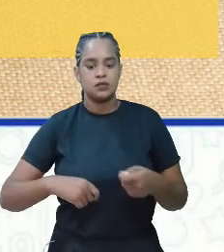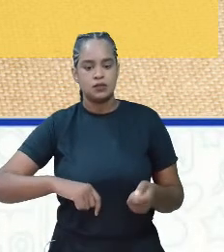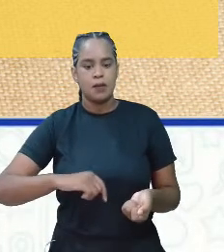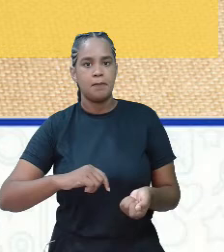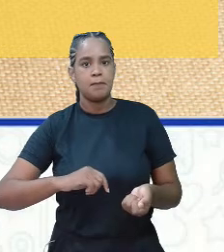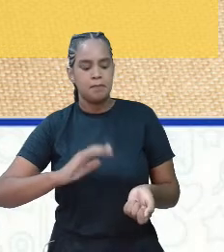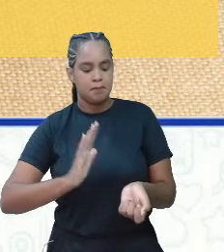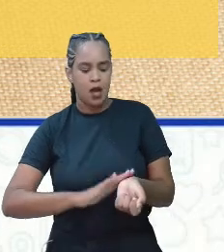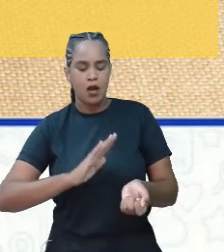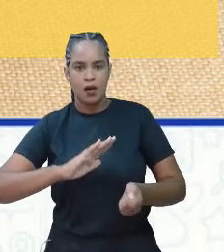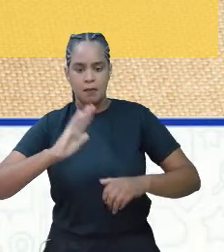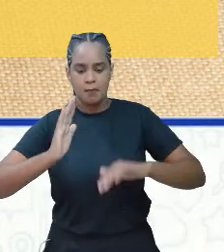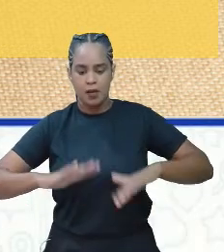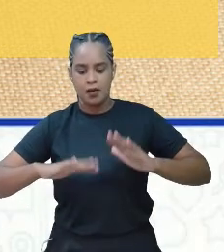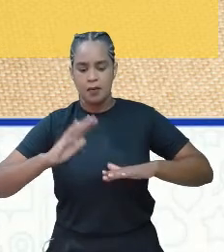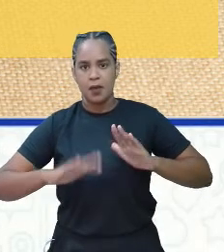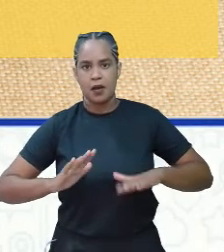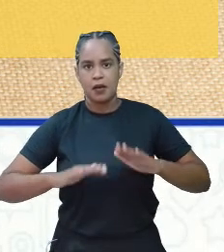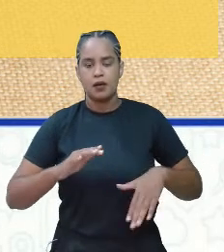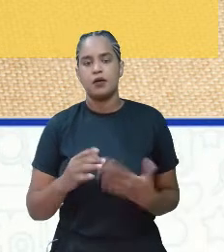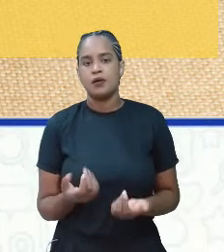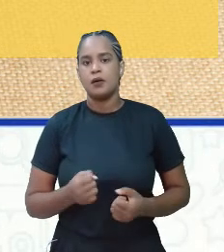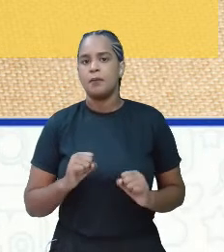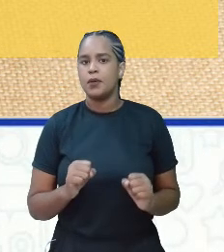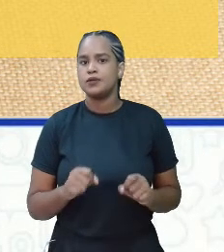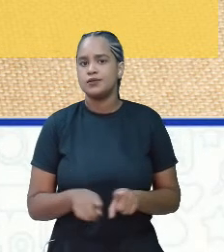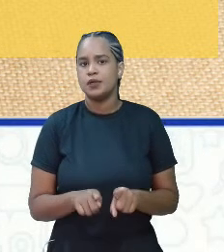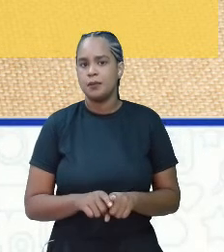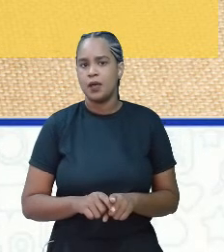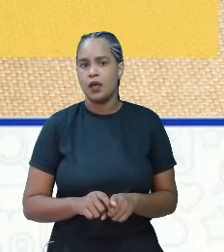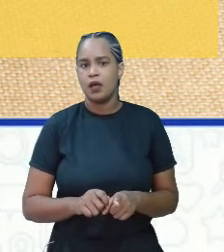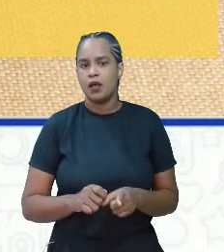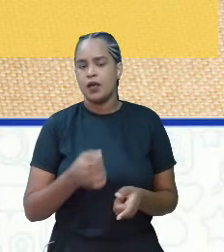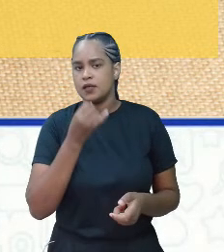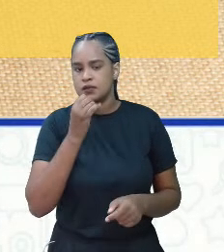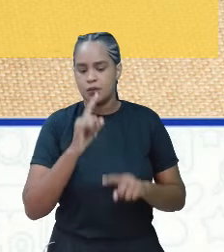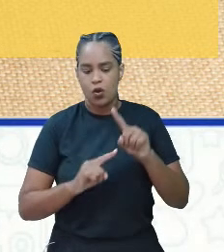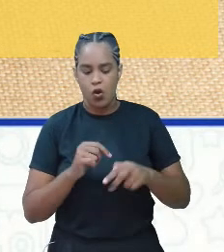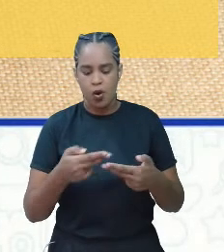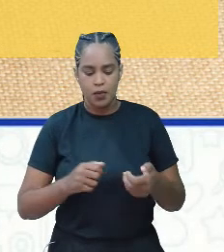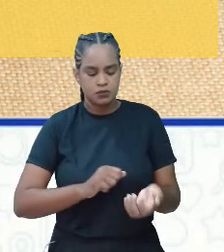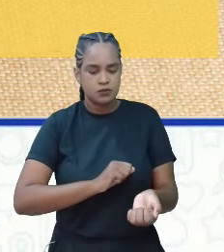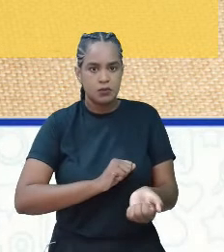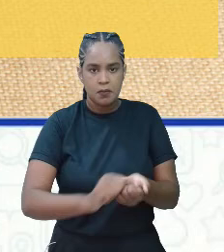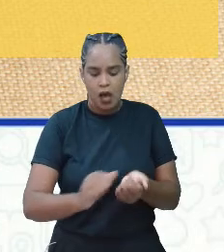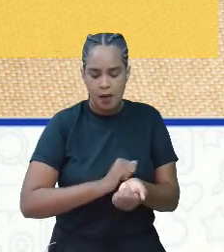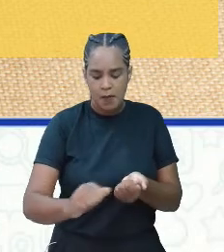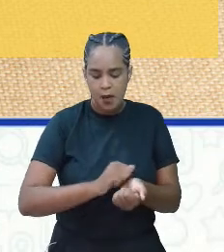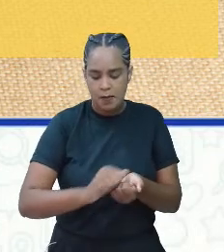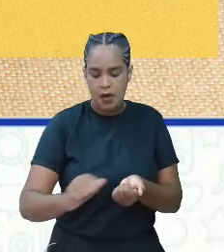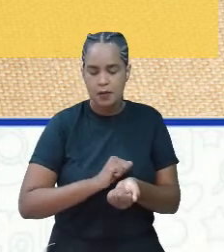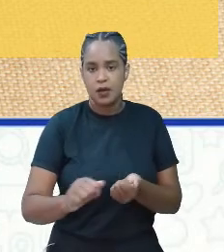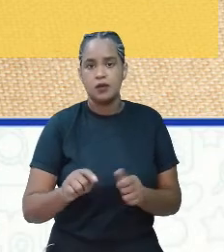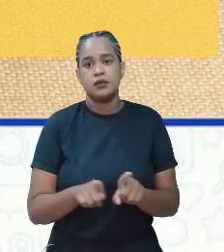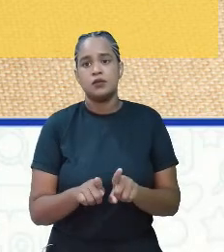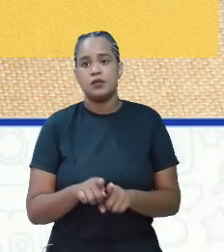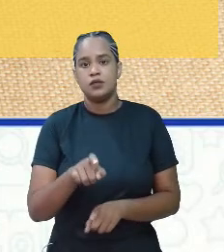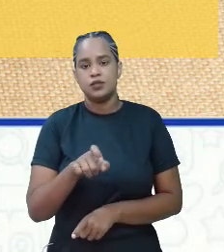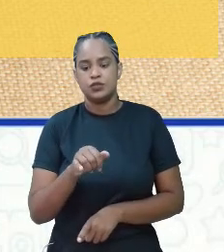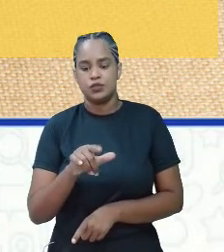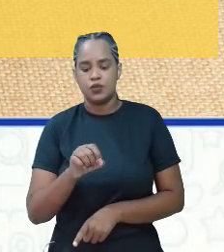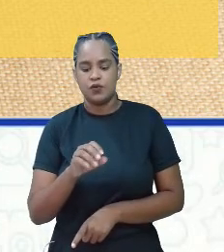batida, pela percussão, ou raspando, ou pelo atrito. Né? Temos aí o xilofone,